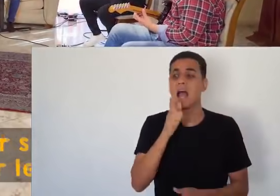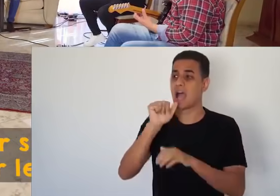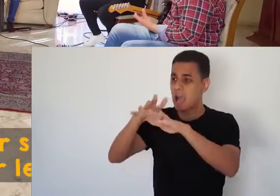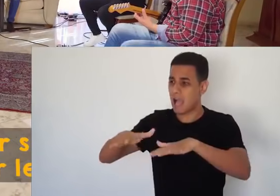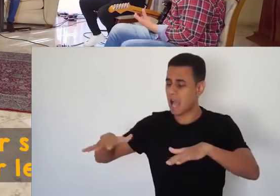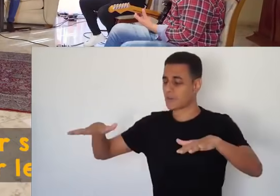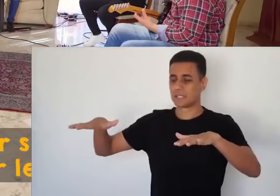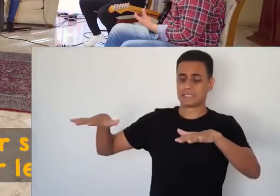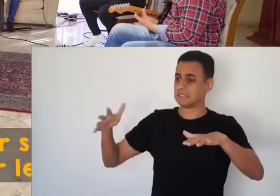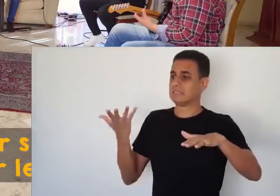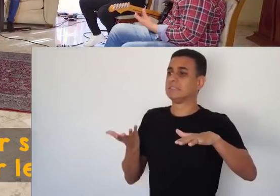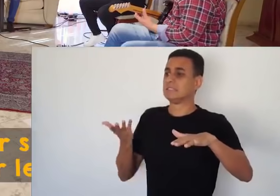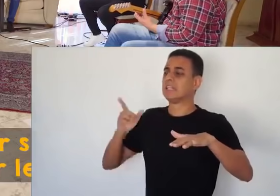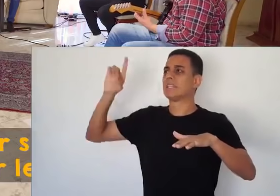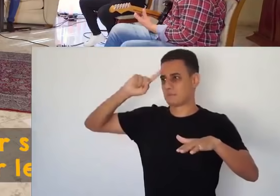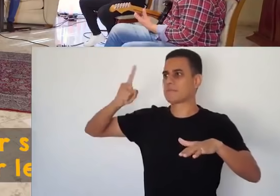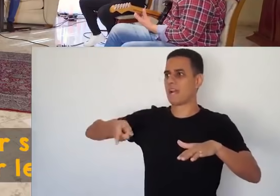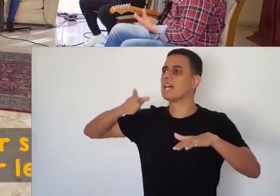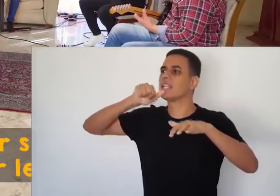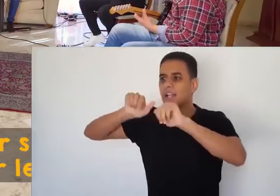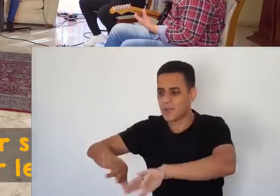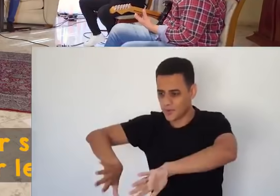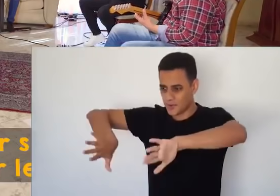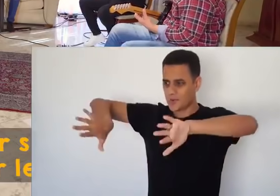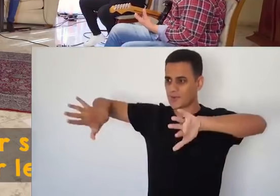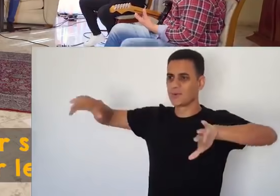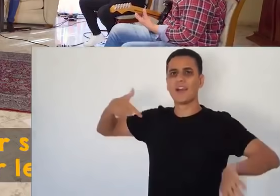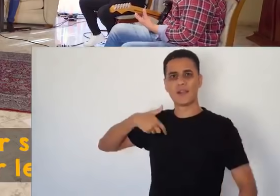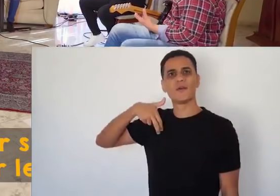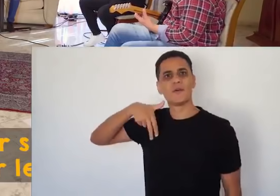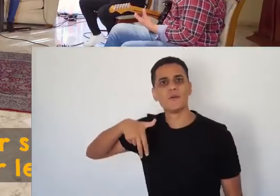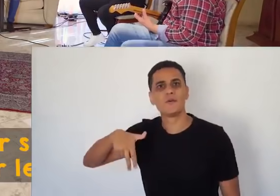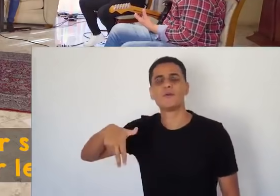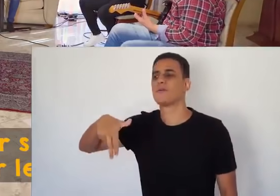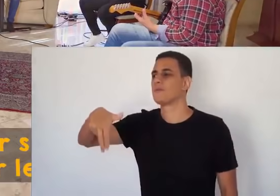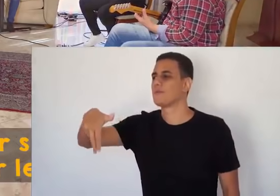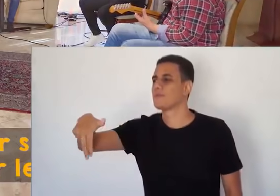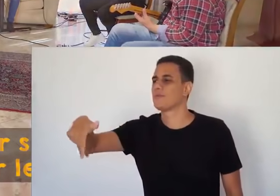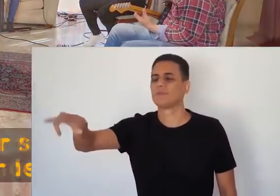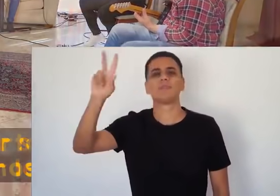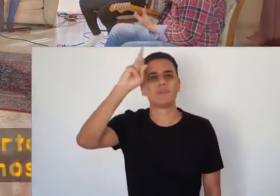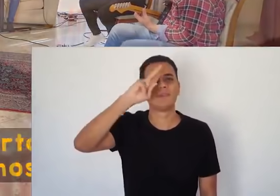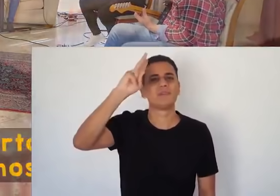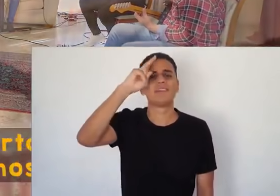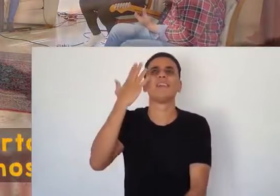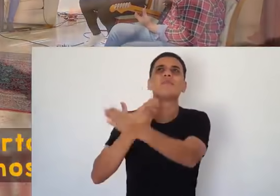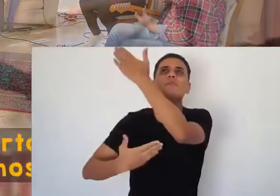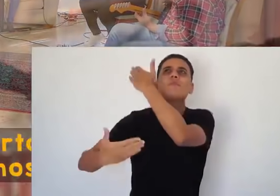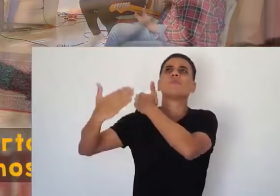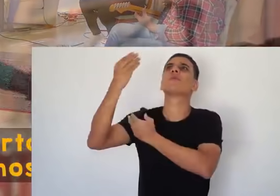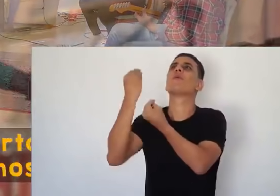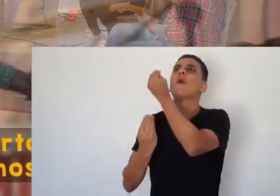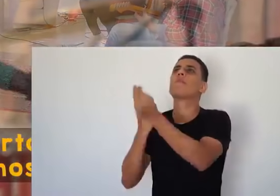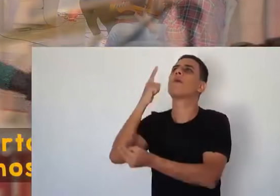águas, fazendo o mar se abrir. E se preciso ser lembrado, como